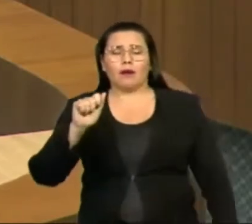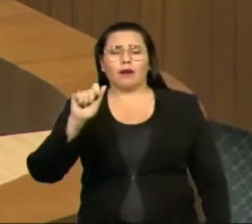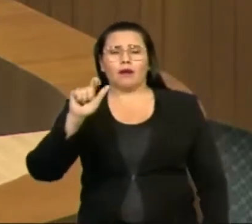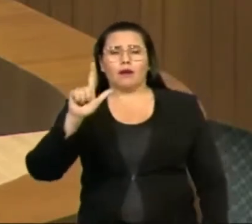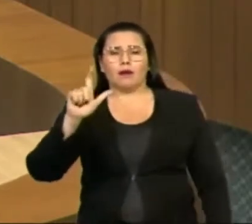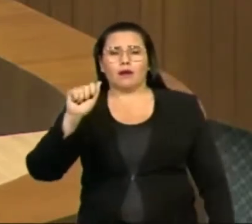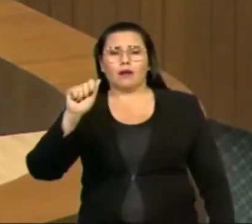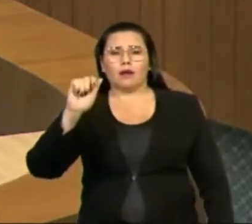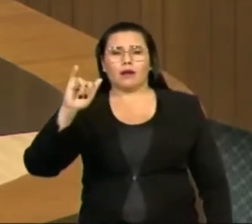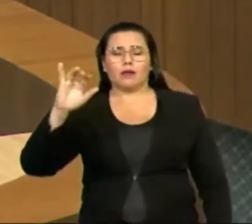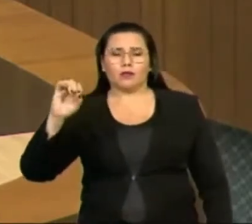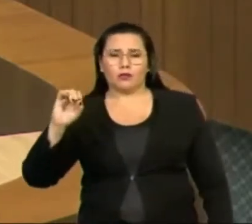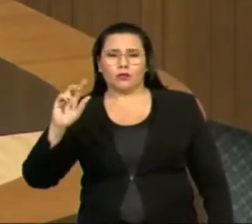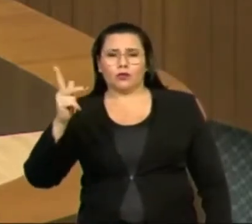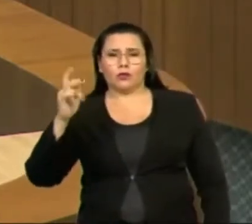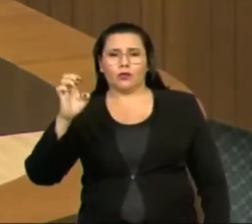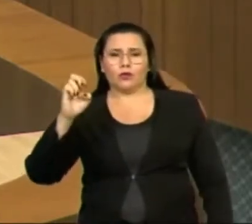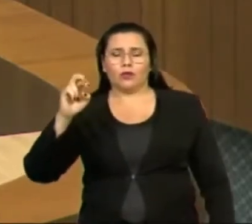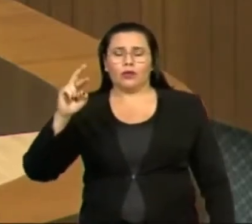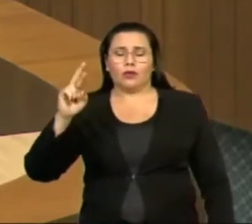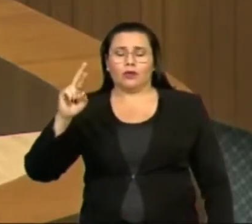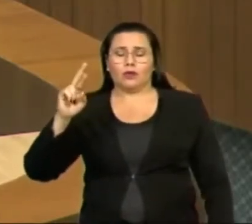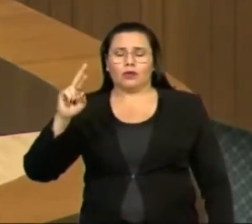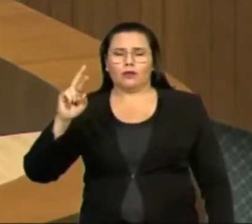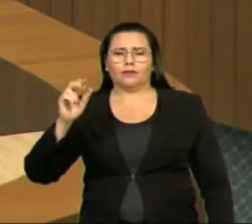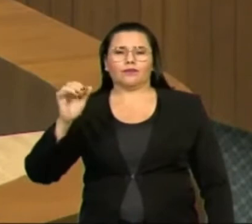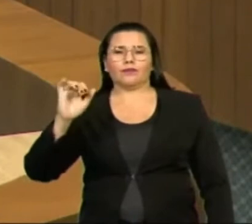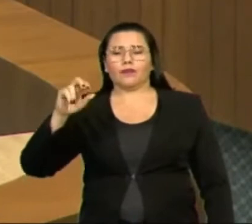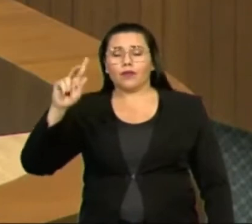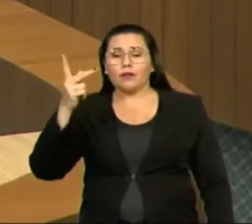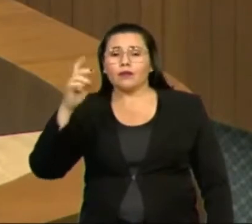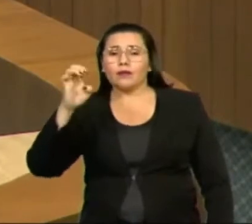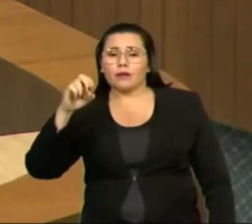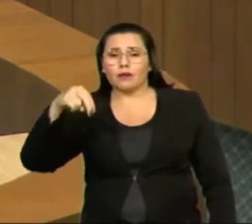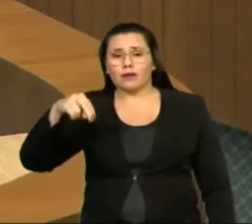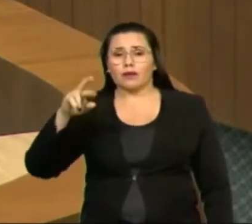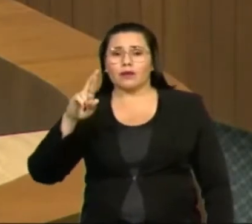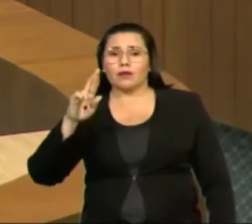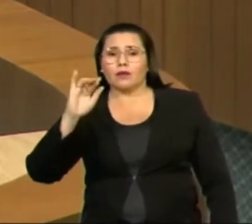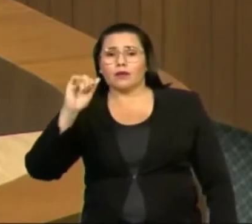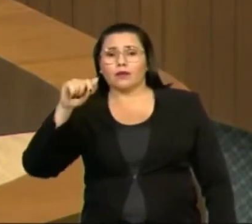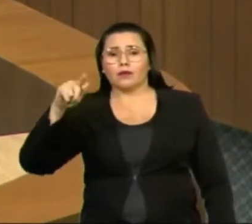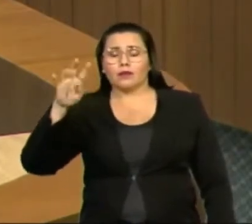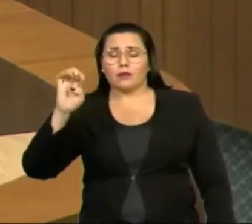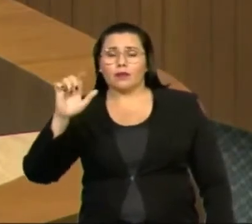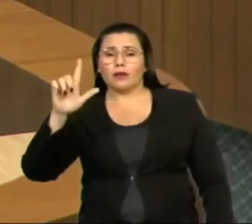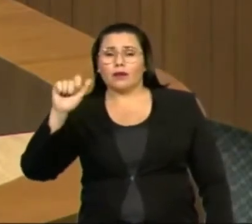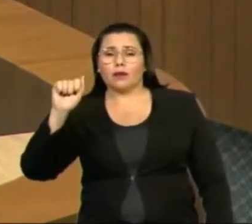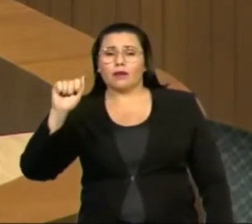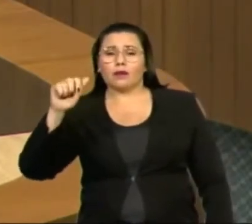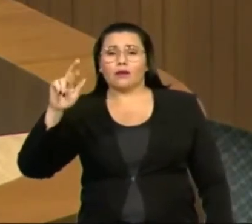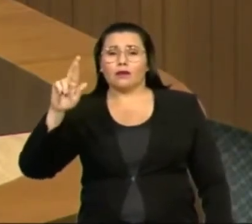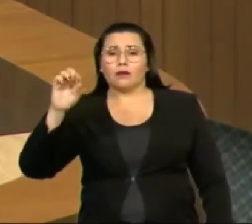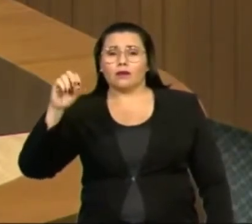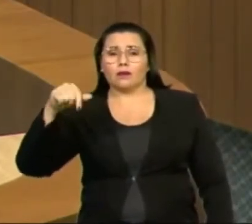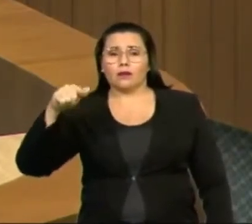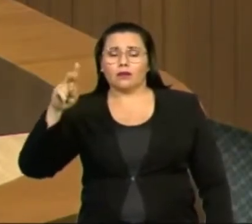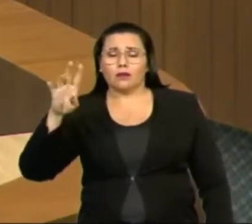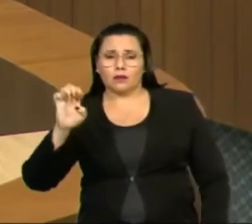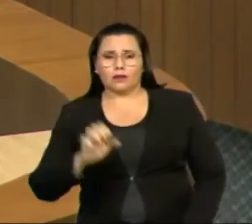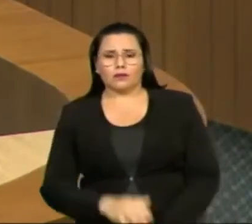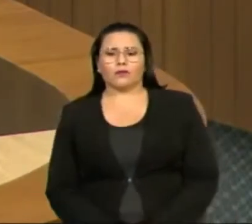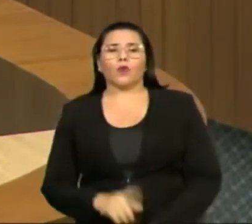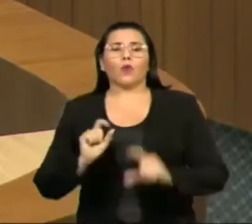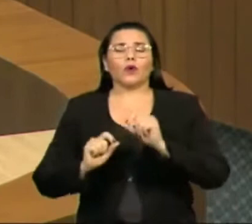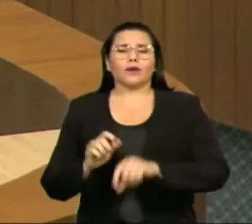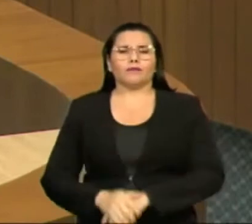do programa de formação de educadores. Era de 22 municípios, deputado Rafael. Agora vão subir para 50. 3 mil